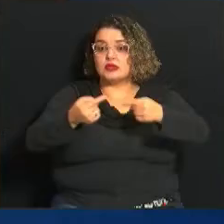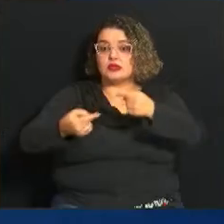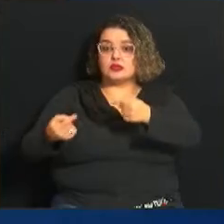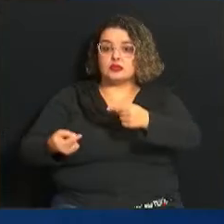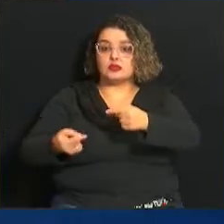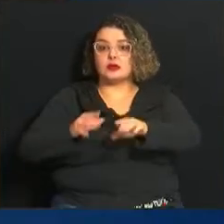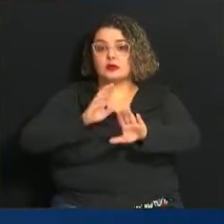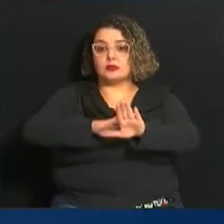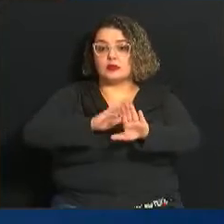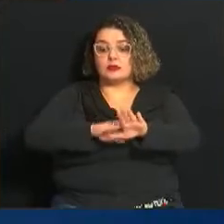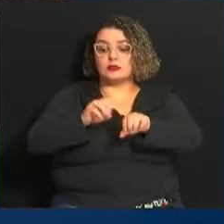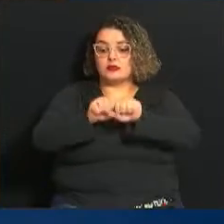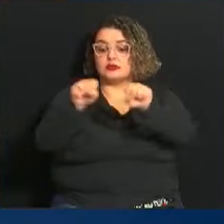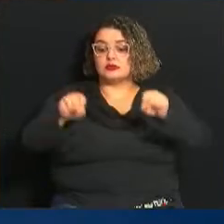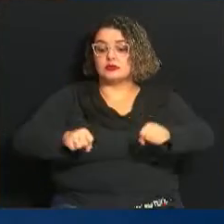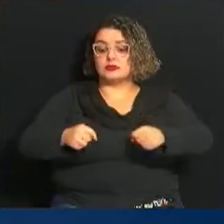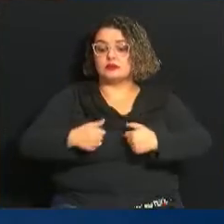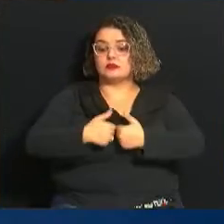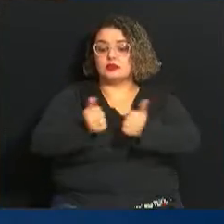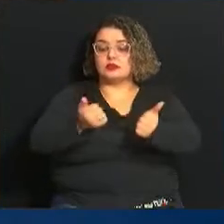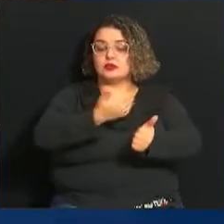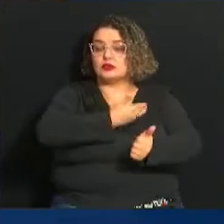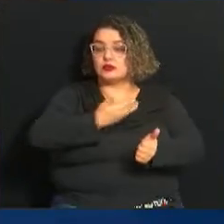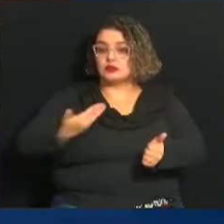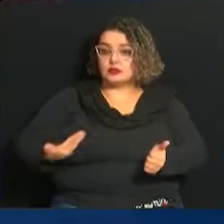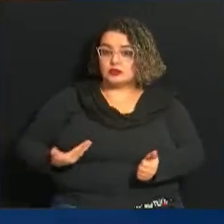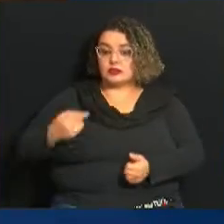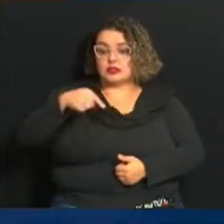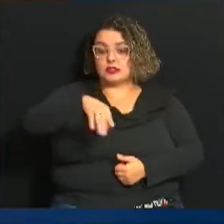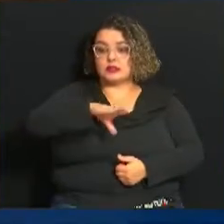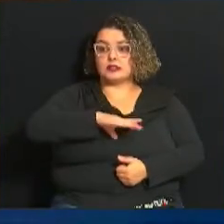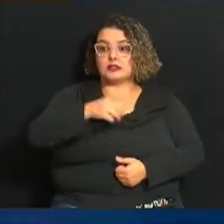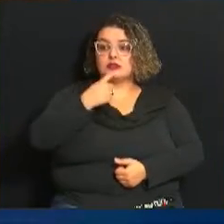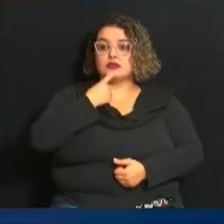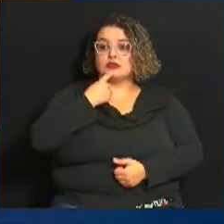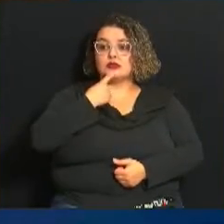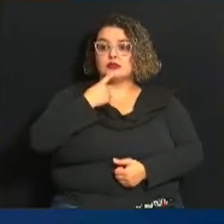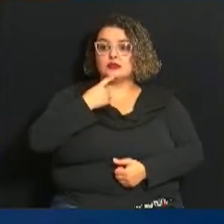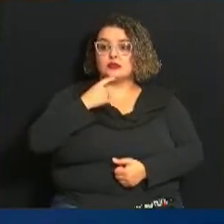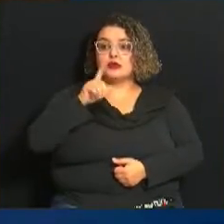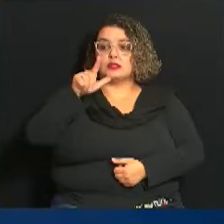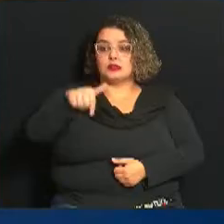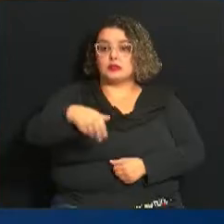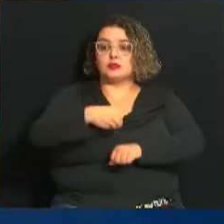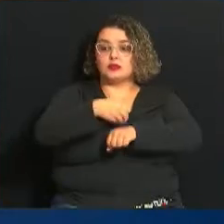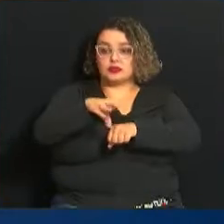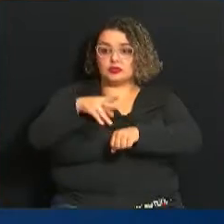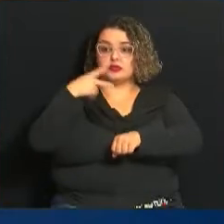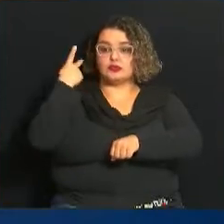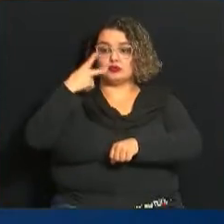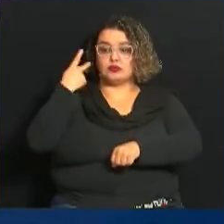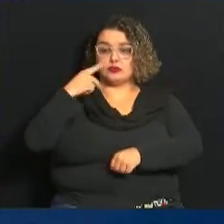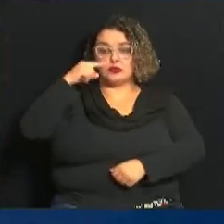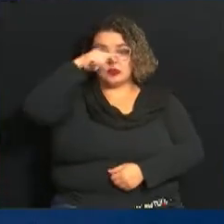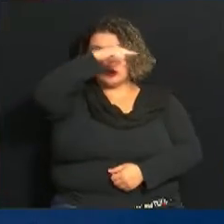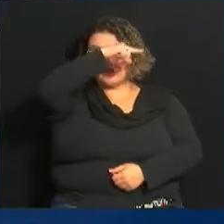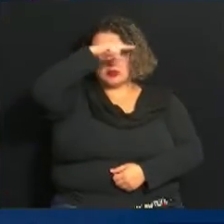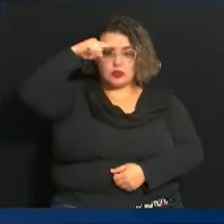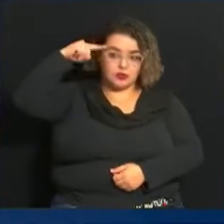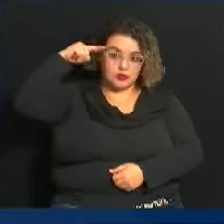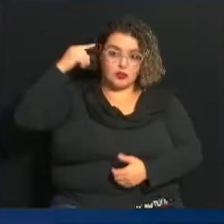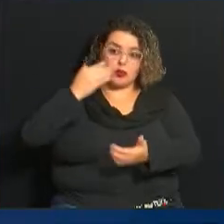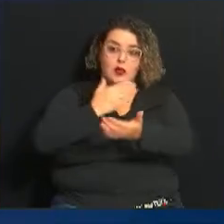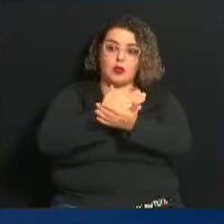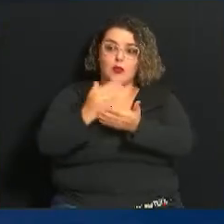operação do sistema de transporte público em Campinas. Após indicação do vereador Otto Alejandro, começam